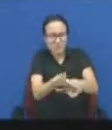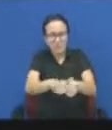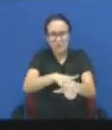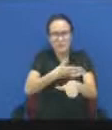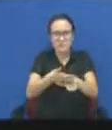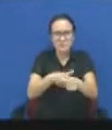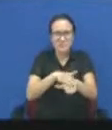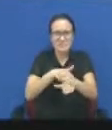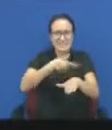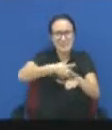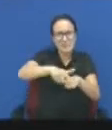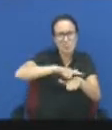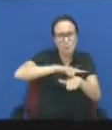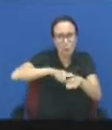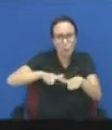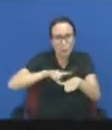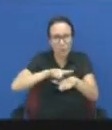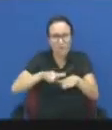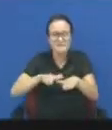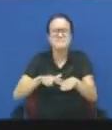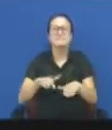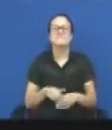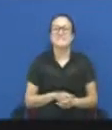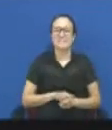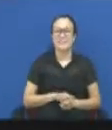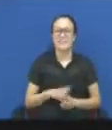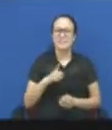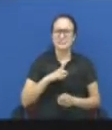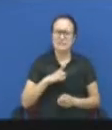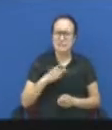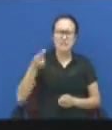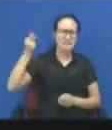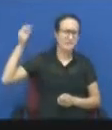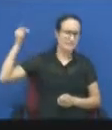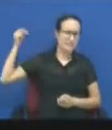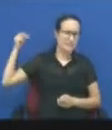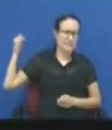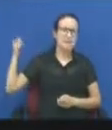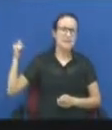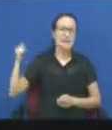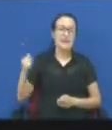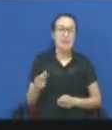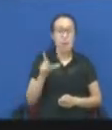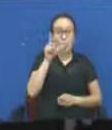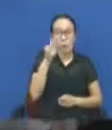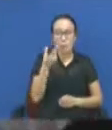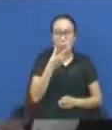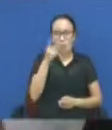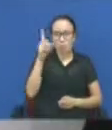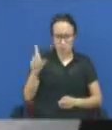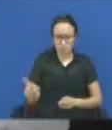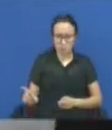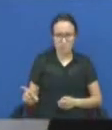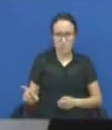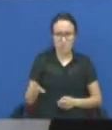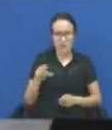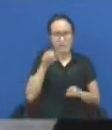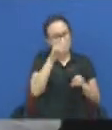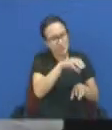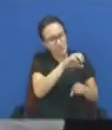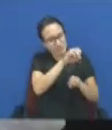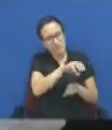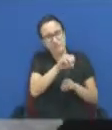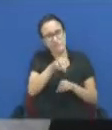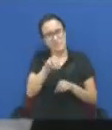tinha ali, era o profissional sapateiro, ele pegava um para ensinar e ele ensinava ali todos os